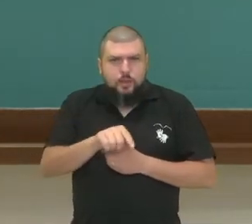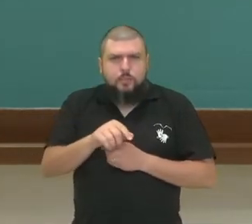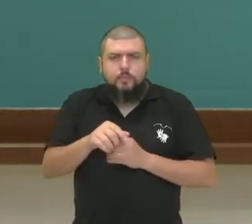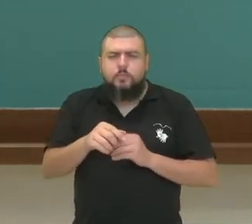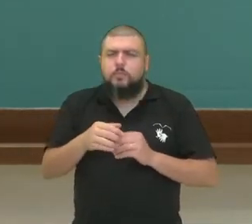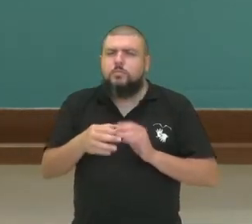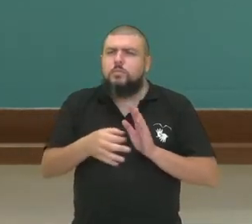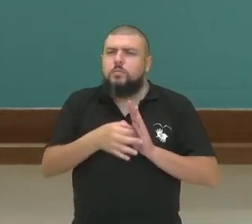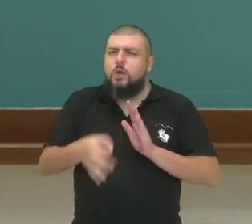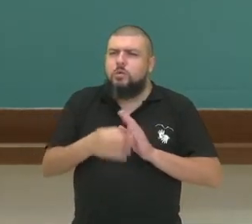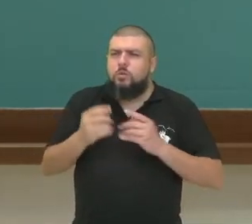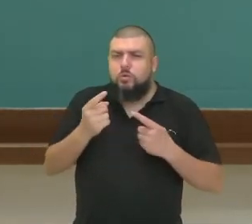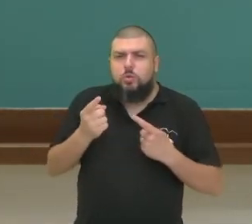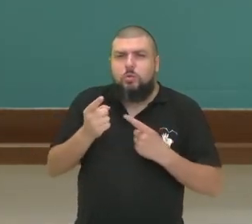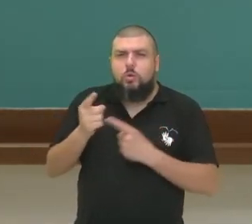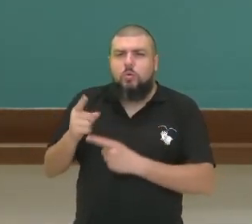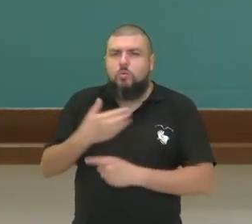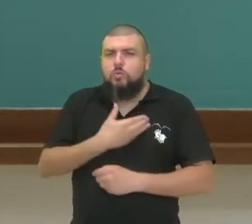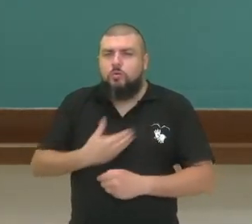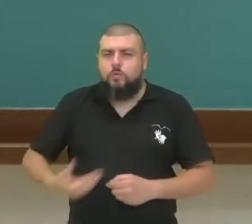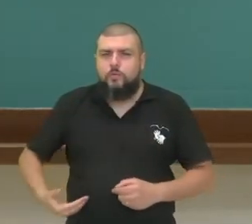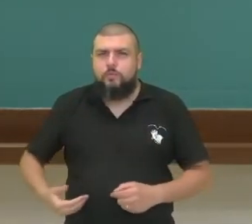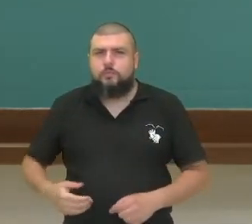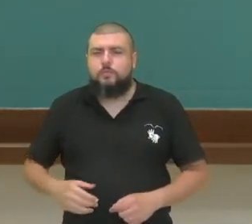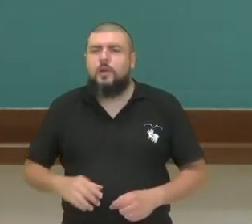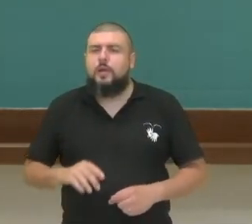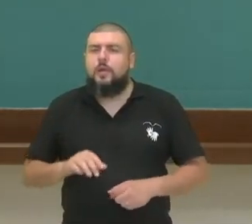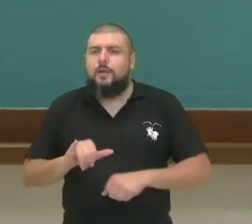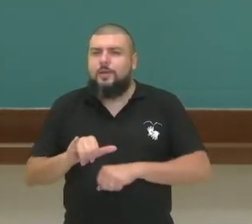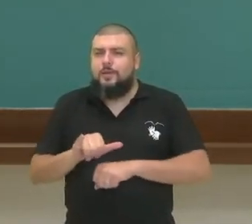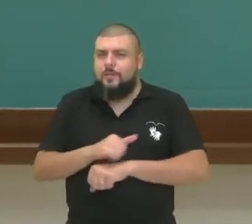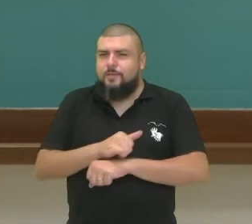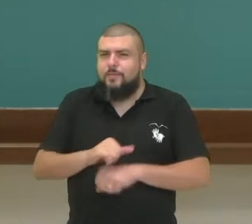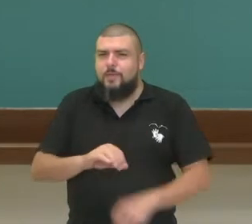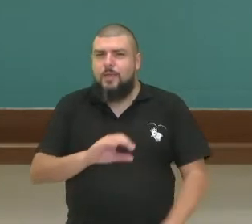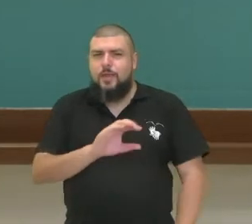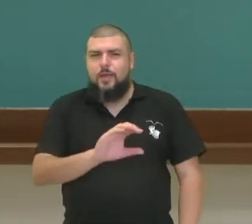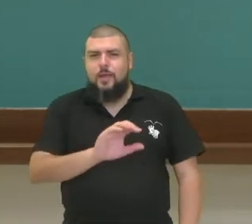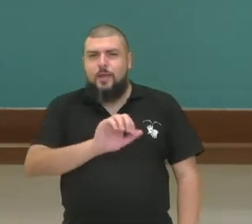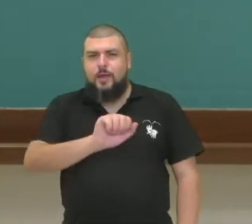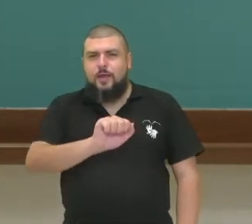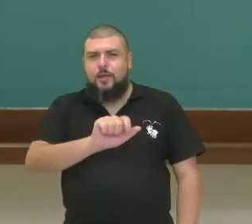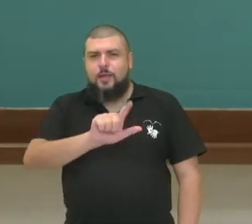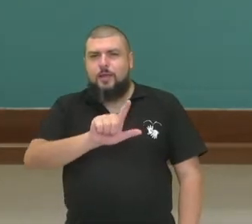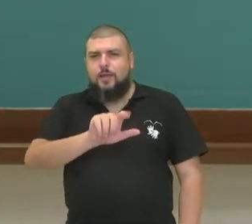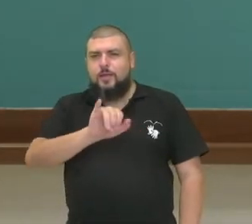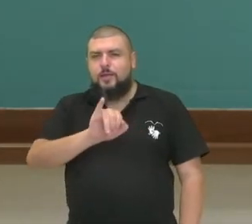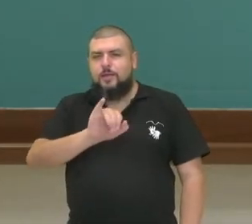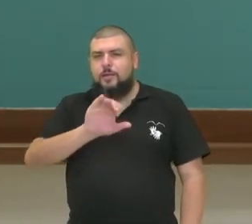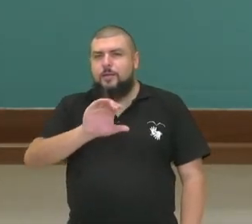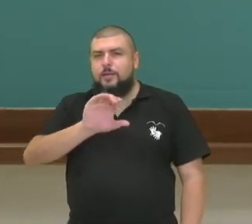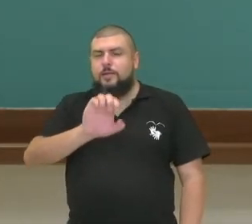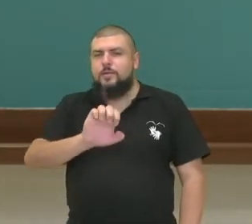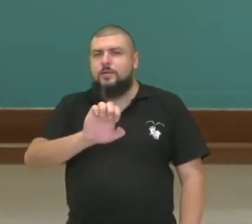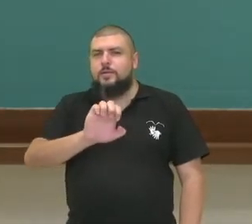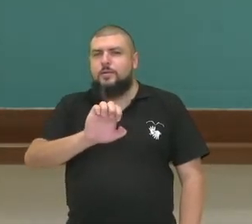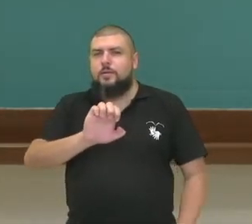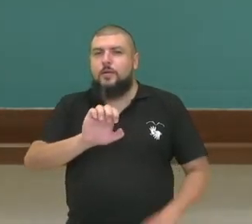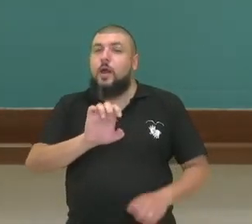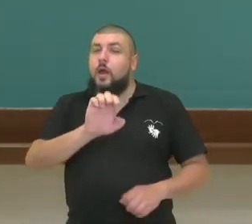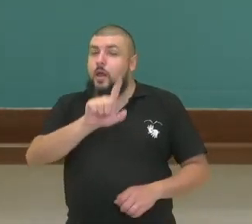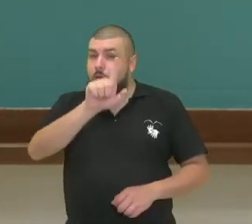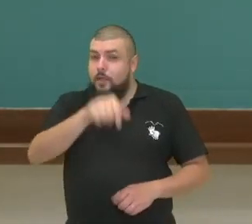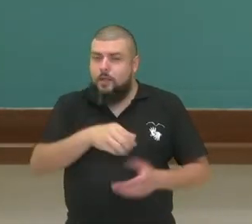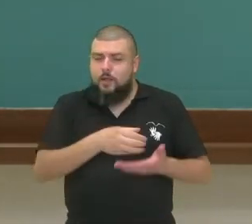Interessante usar essa jogadinha que eles fizeram com a língua portuguesa com a palavra cálice, que pode significar uma taça ou,